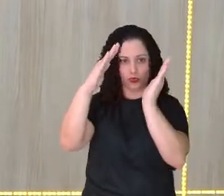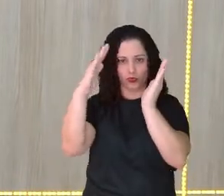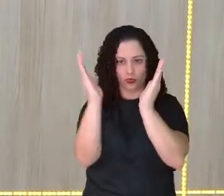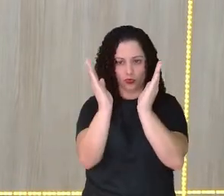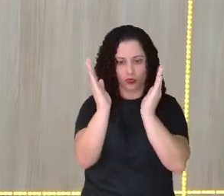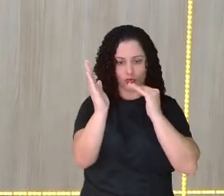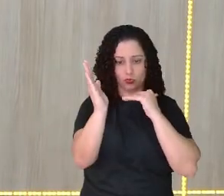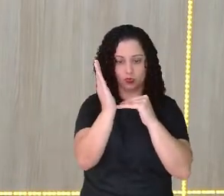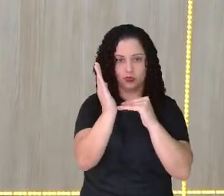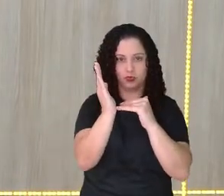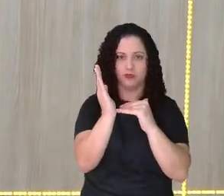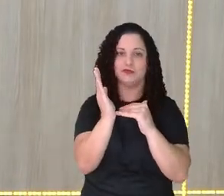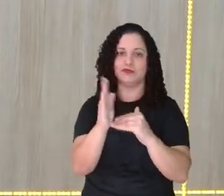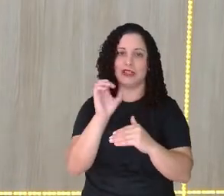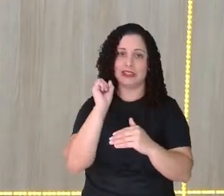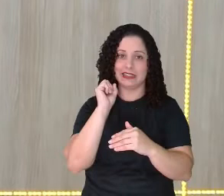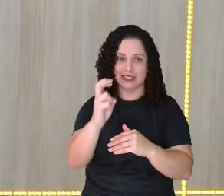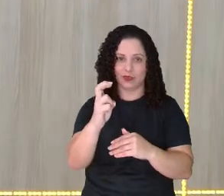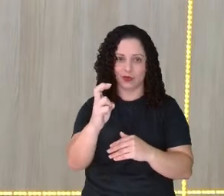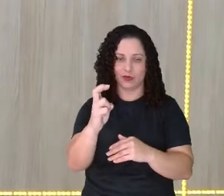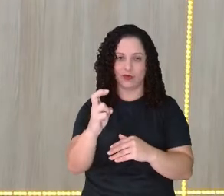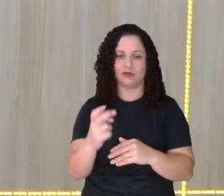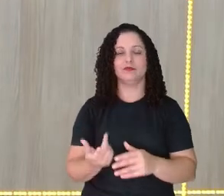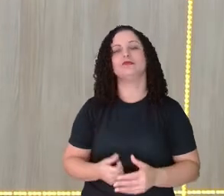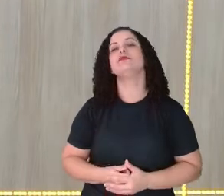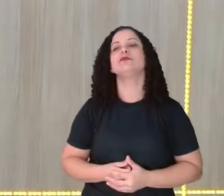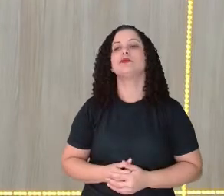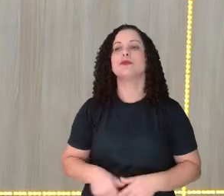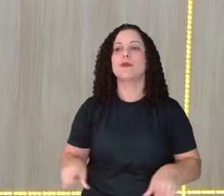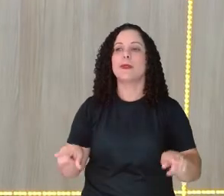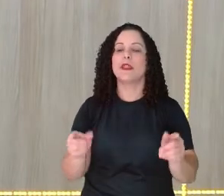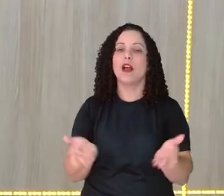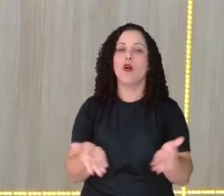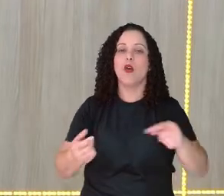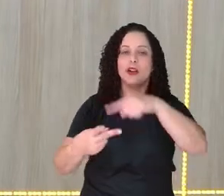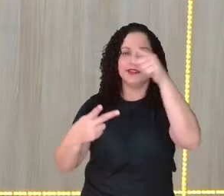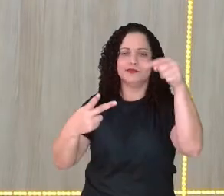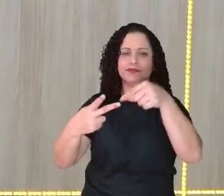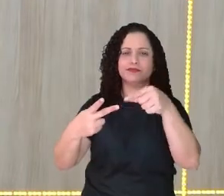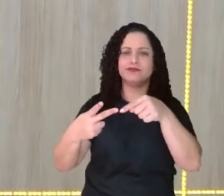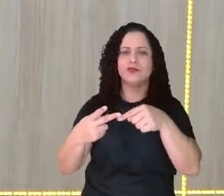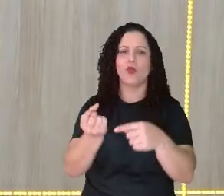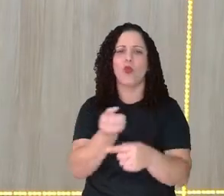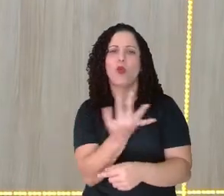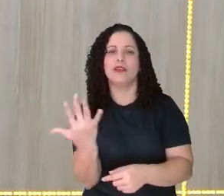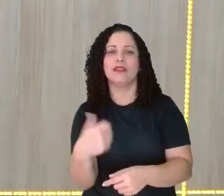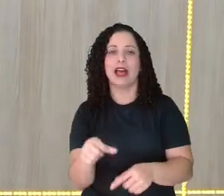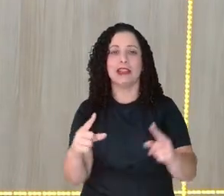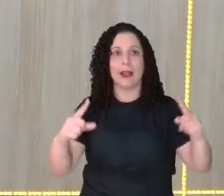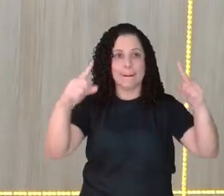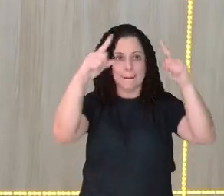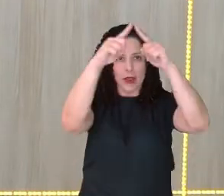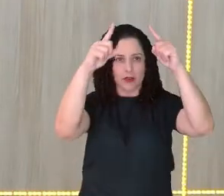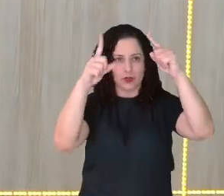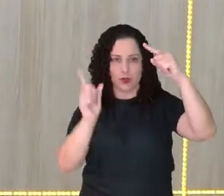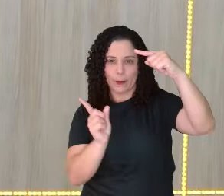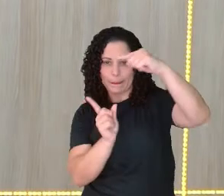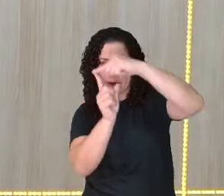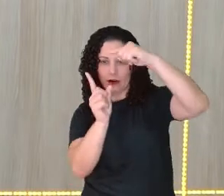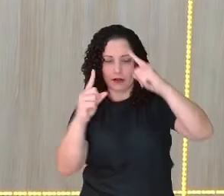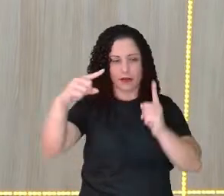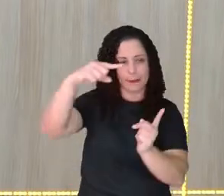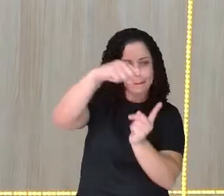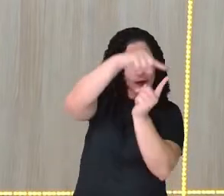esse polígono aí, ele apresenta 5 ladinhos. Contando agora aí os números de vértices, que são os pontos de encontros